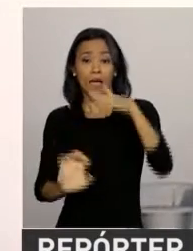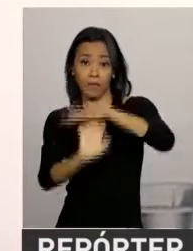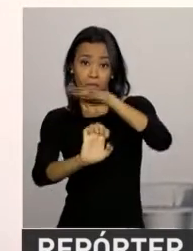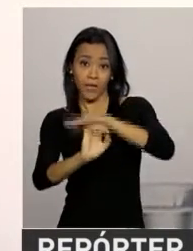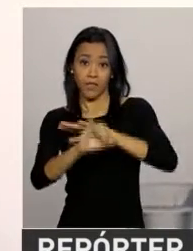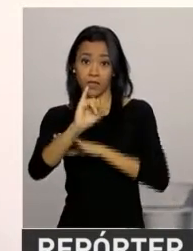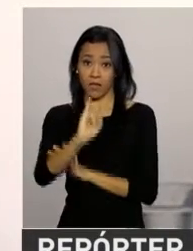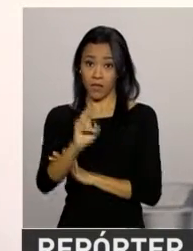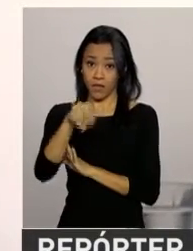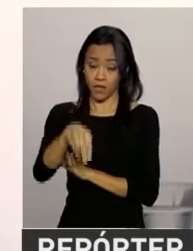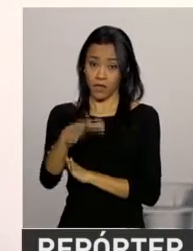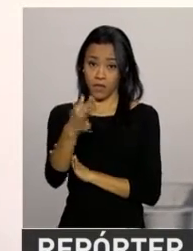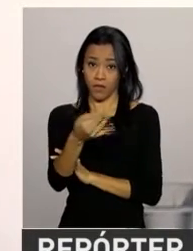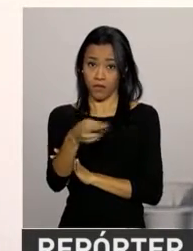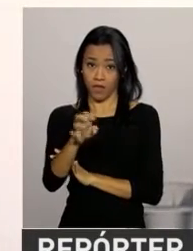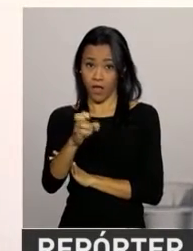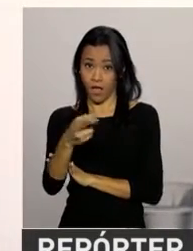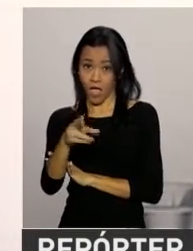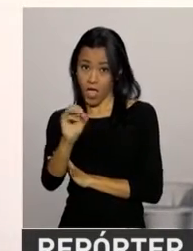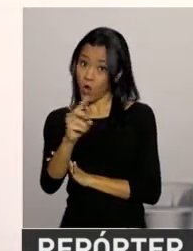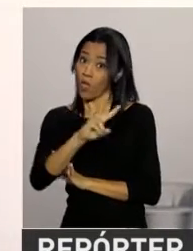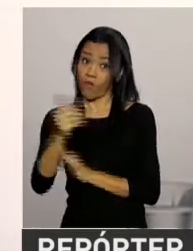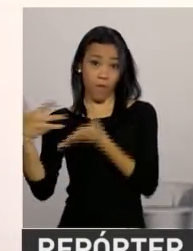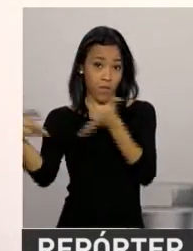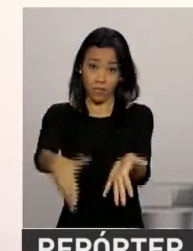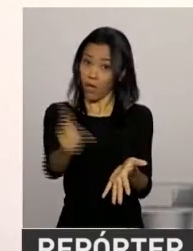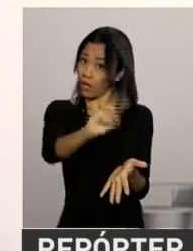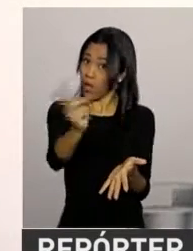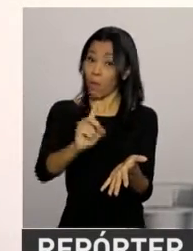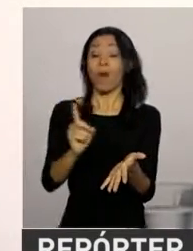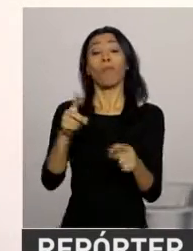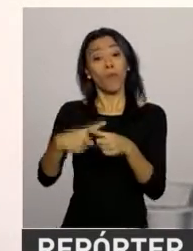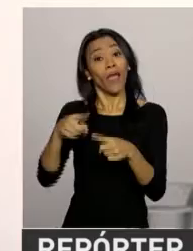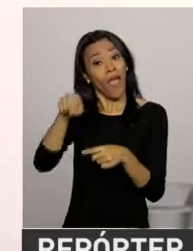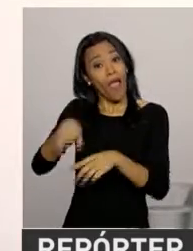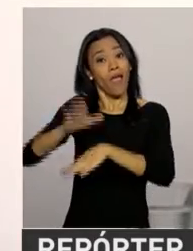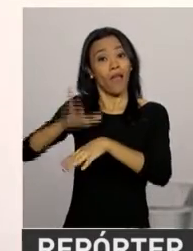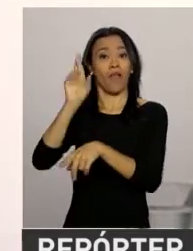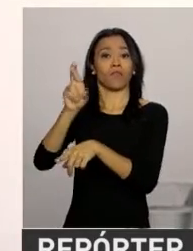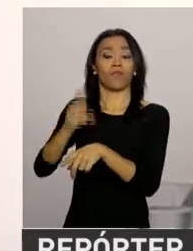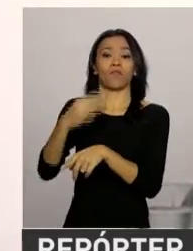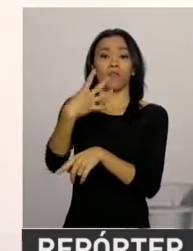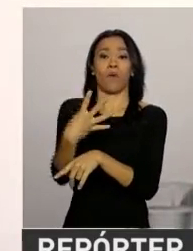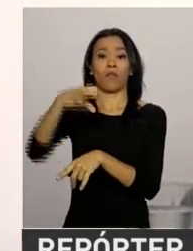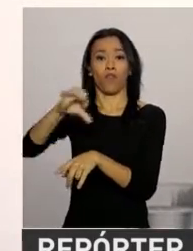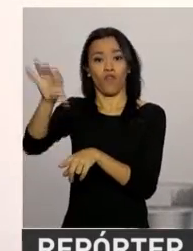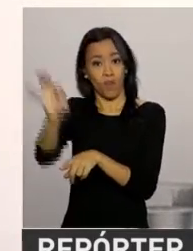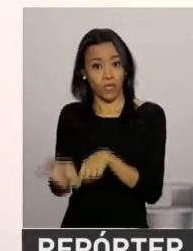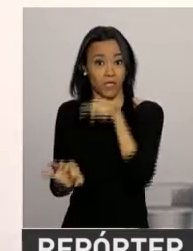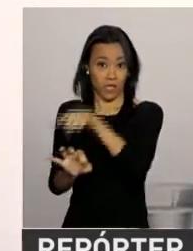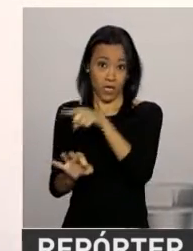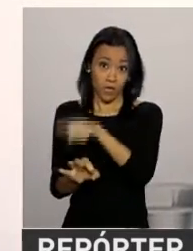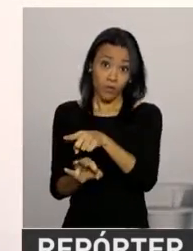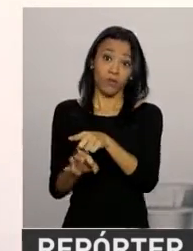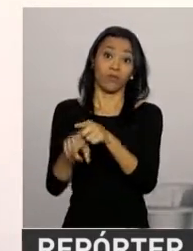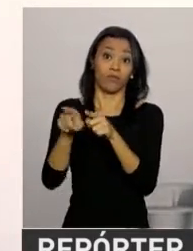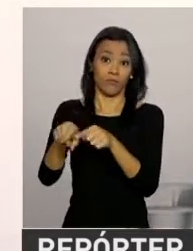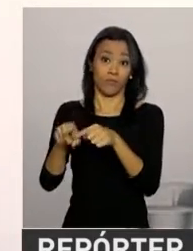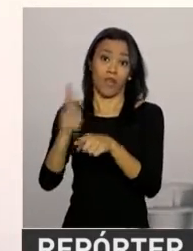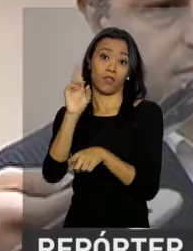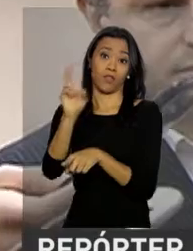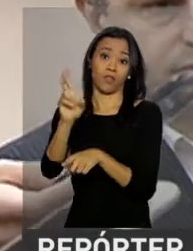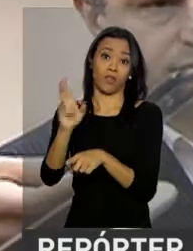dos aeroportos até agora a empresa costumava responder por 49% das ações dos terminais